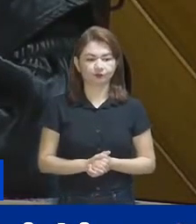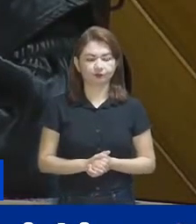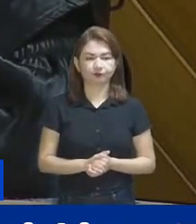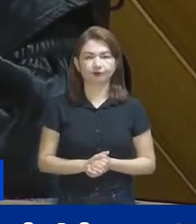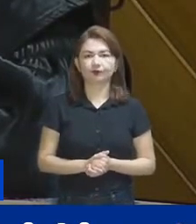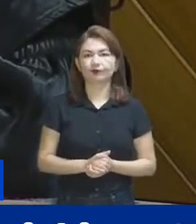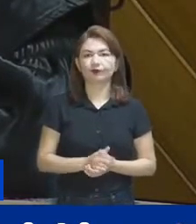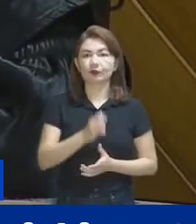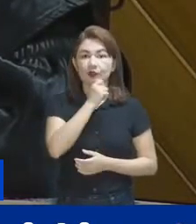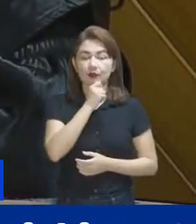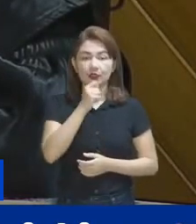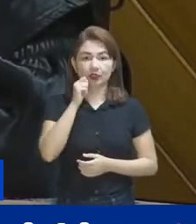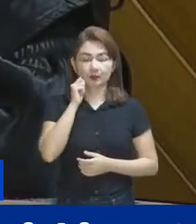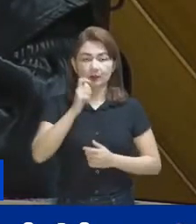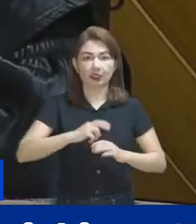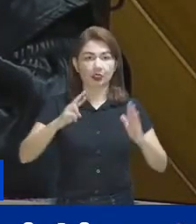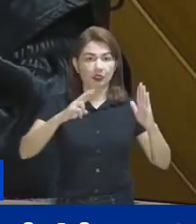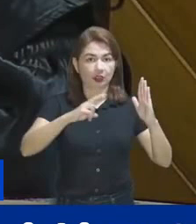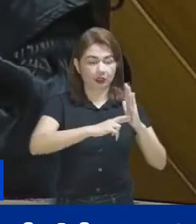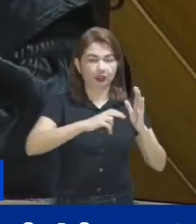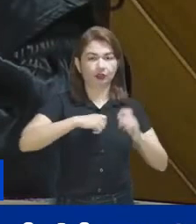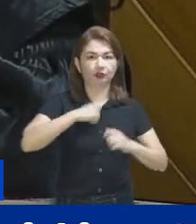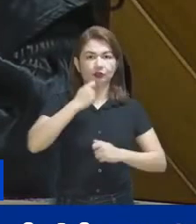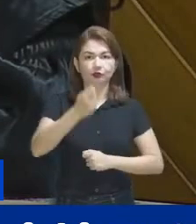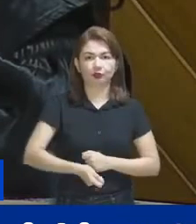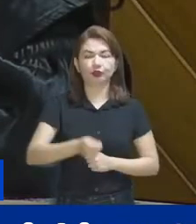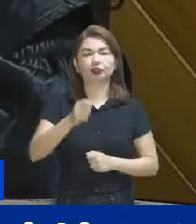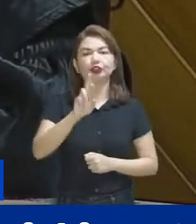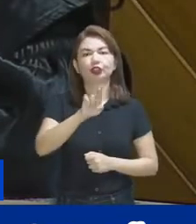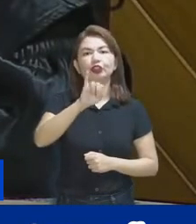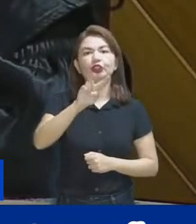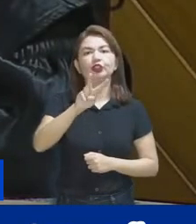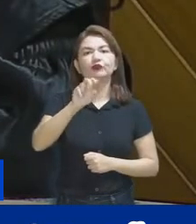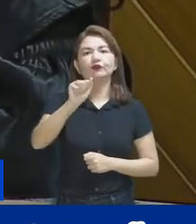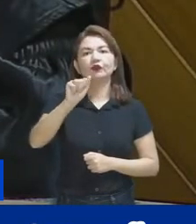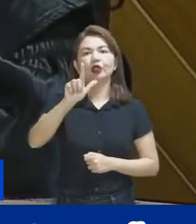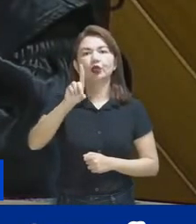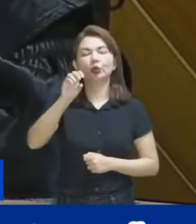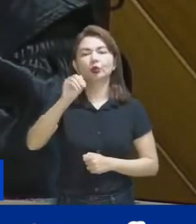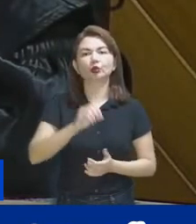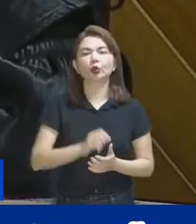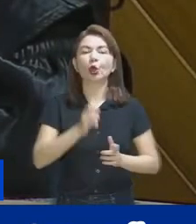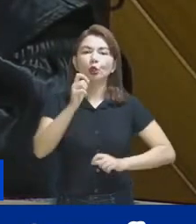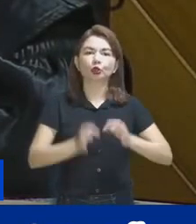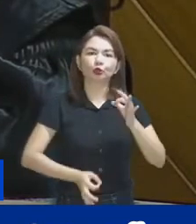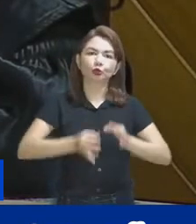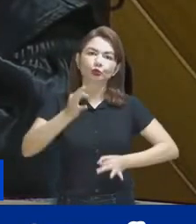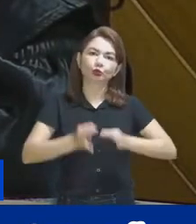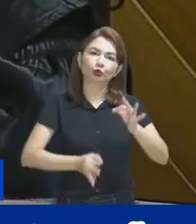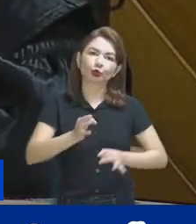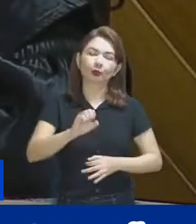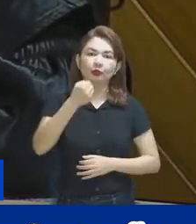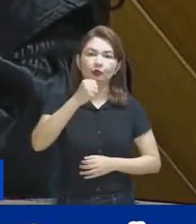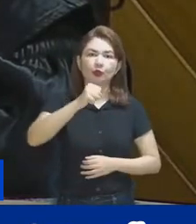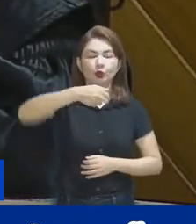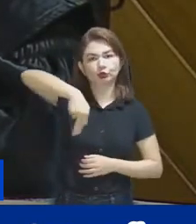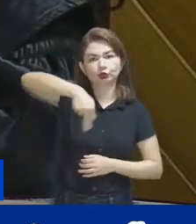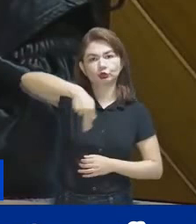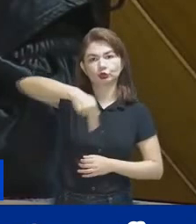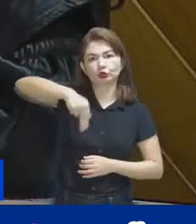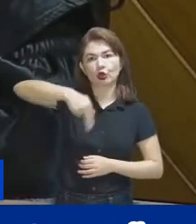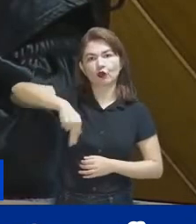e o relator foi o juiz Rivaldo Valente. A data do julgamento foi 8 de novembro de 2023.